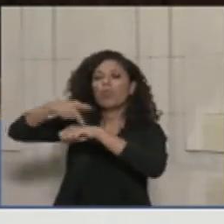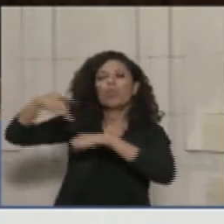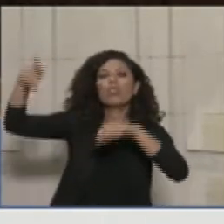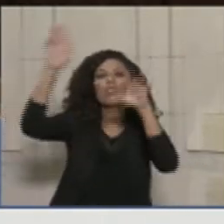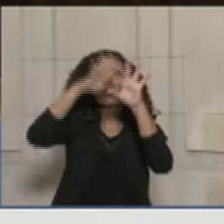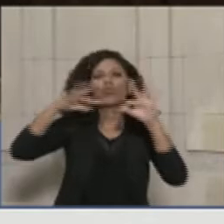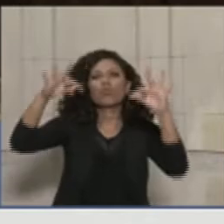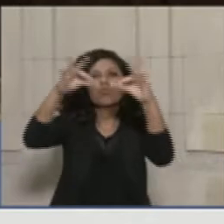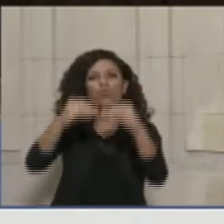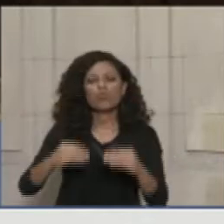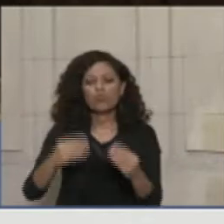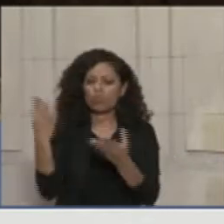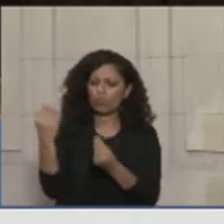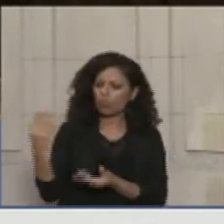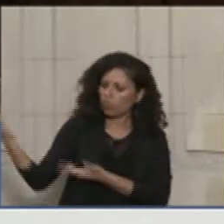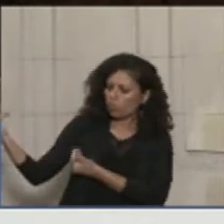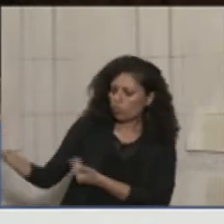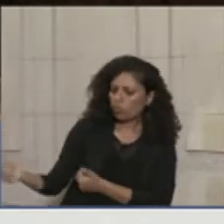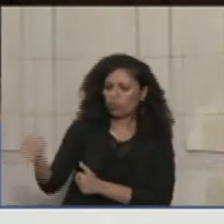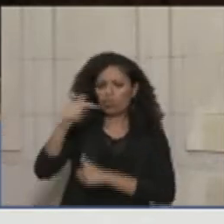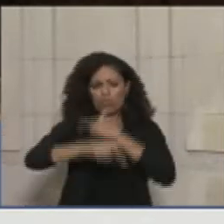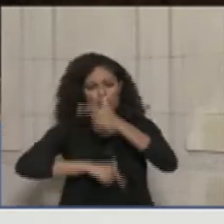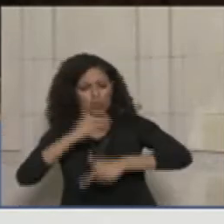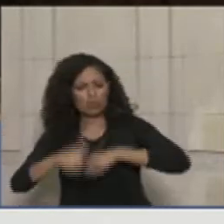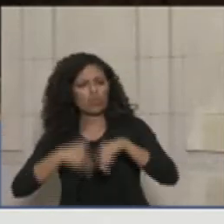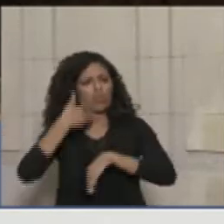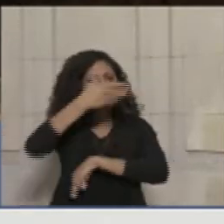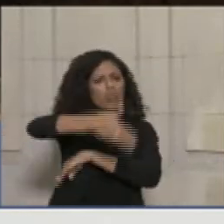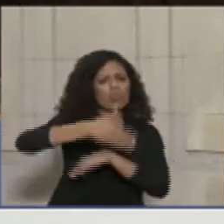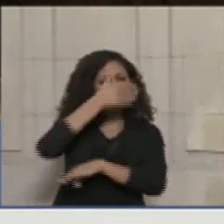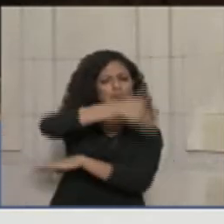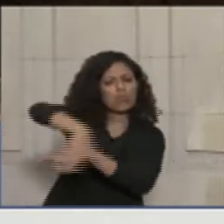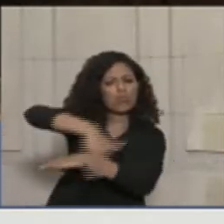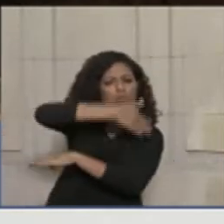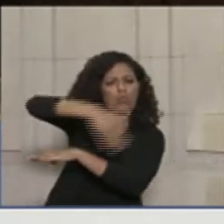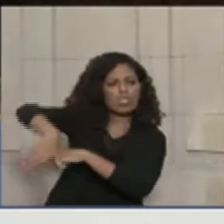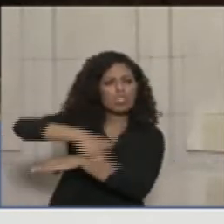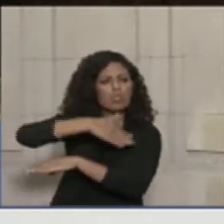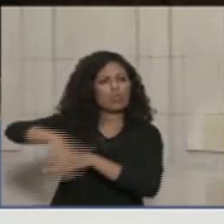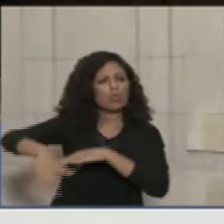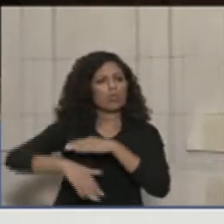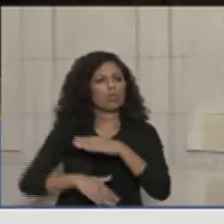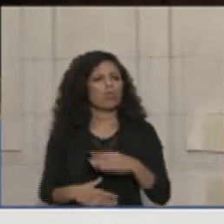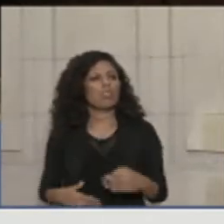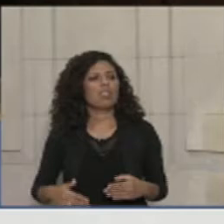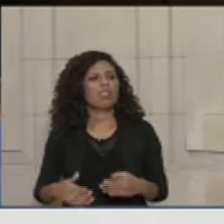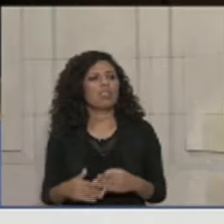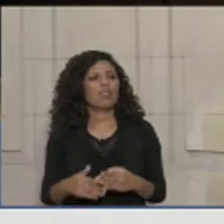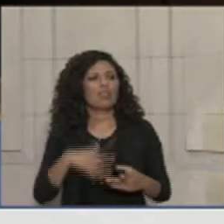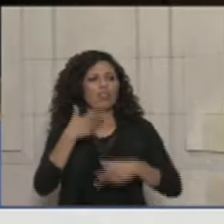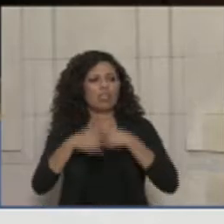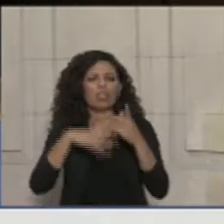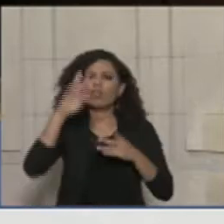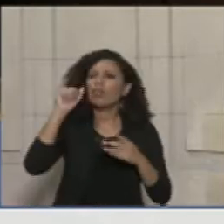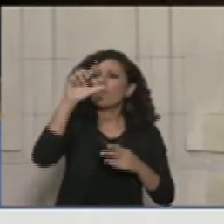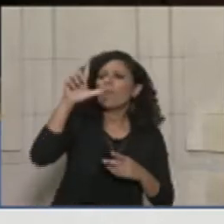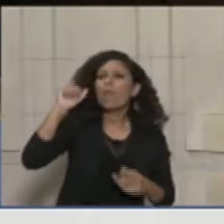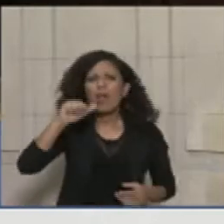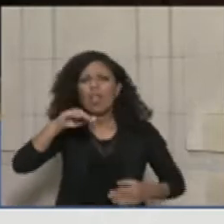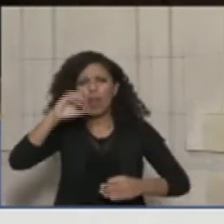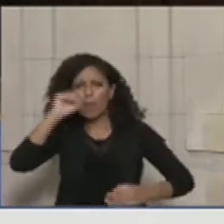inteiro. Diversos jovens, diversos trabalhadores saíram às ruas, entoando os cantos como "Bala mata a